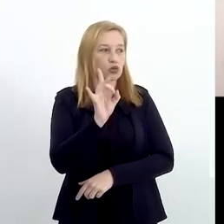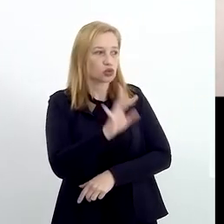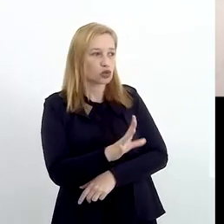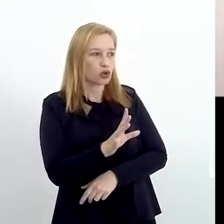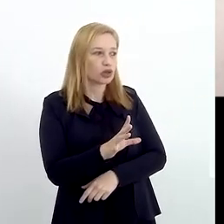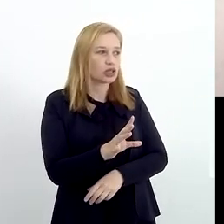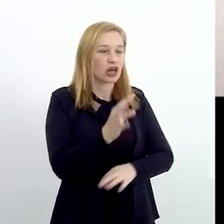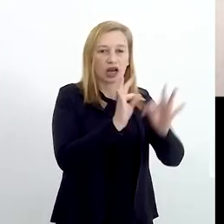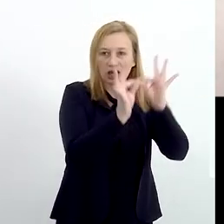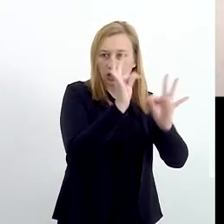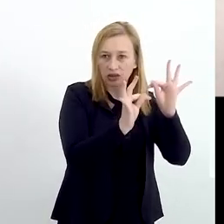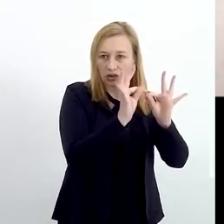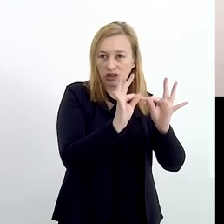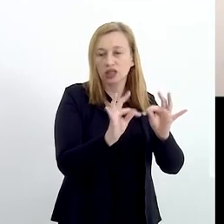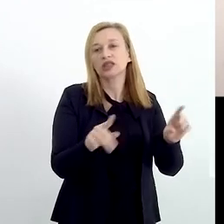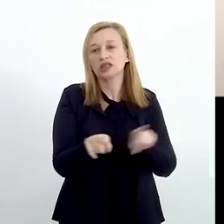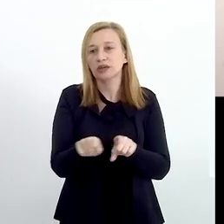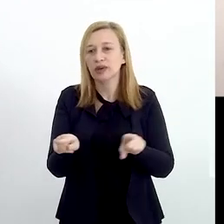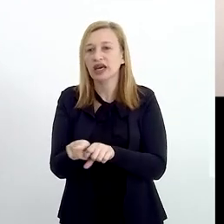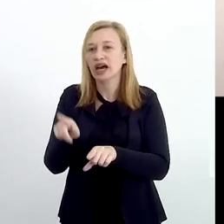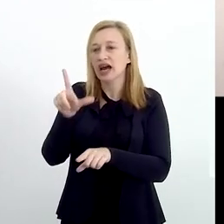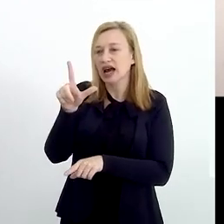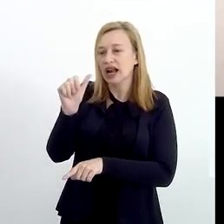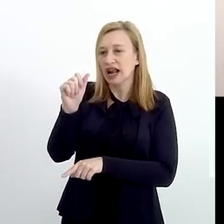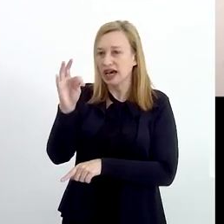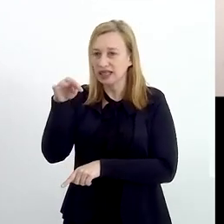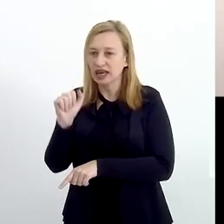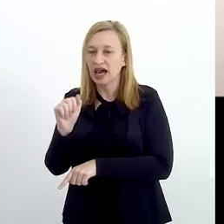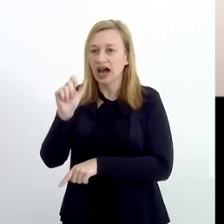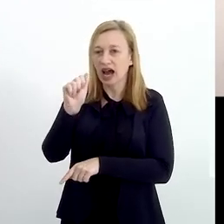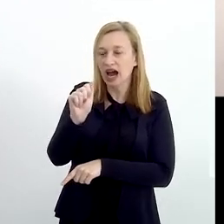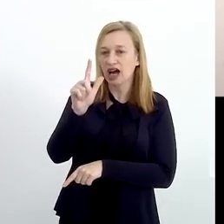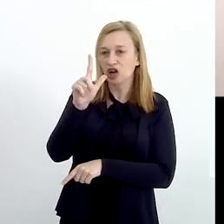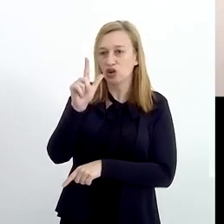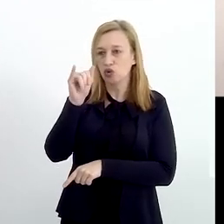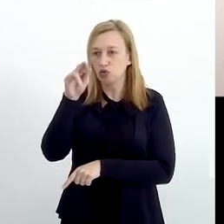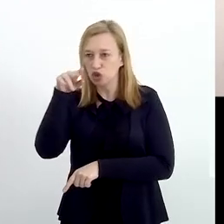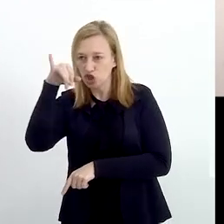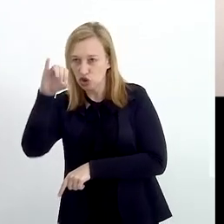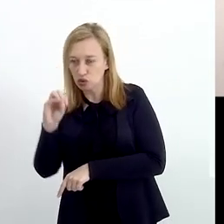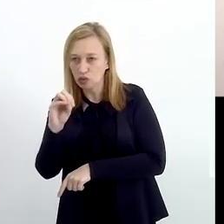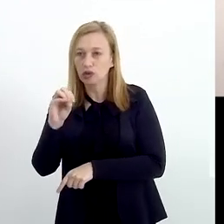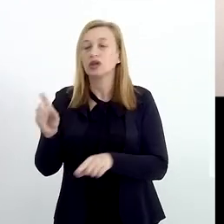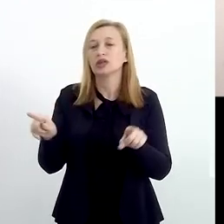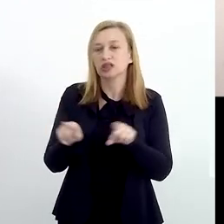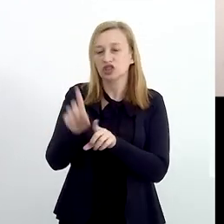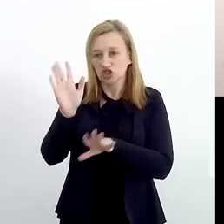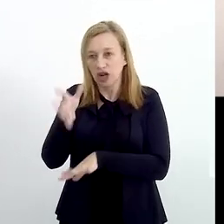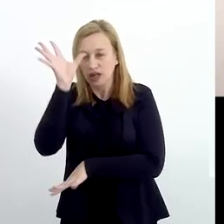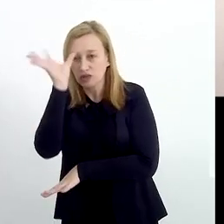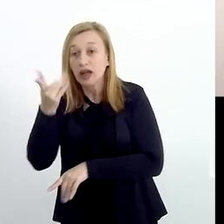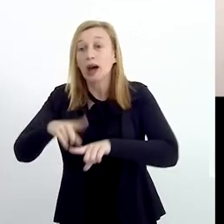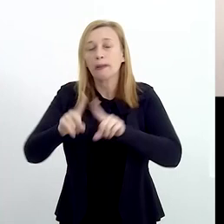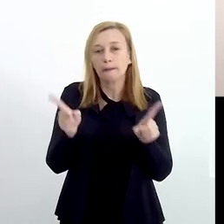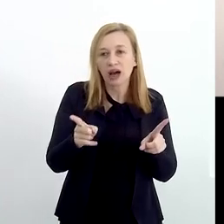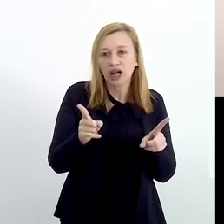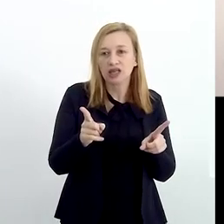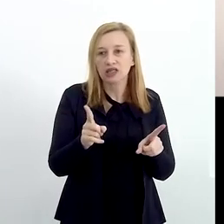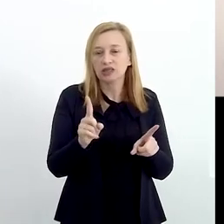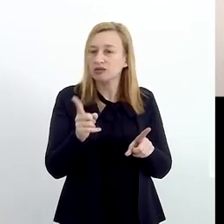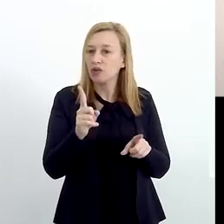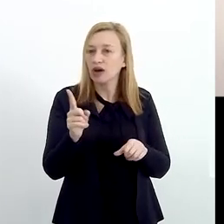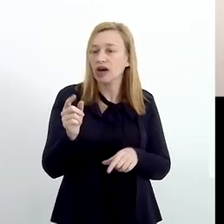só na parte eletrônica Talvez as latinhas de alumínio essas Estão realmente bem resolvidas mas de uma forma também